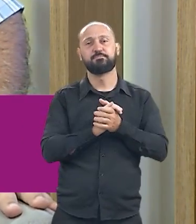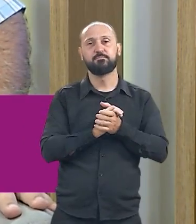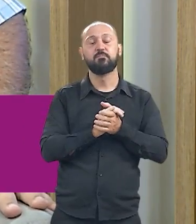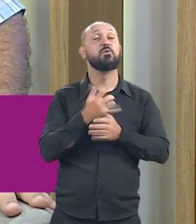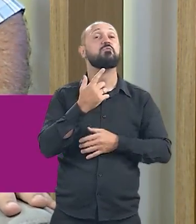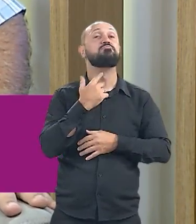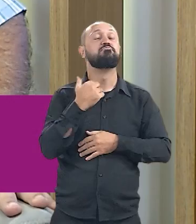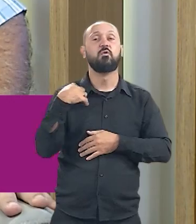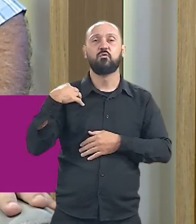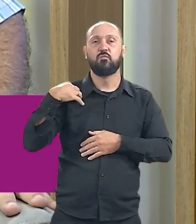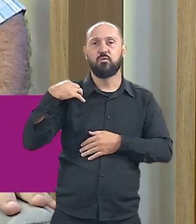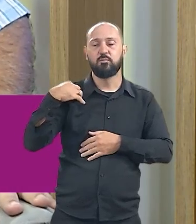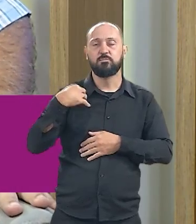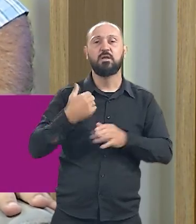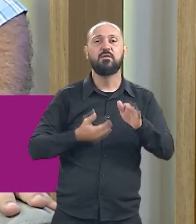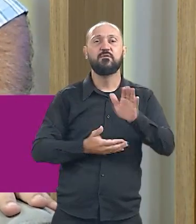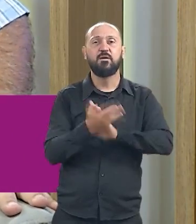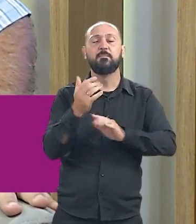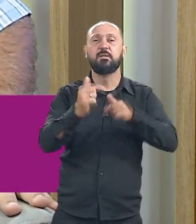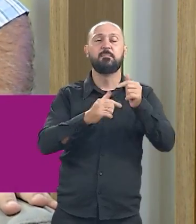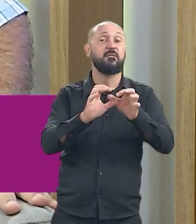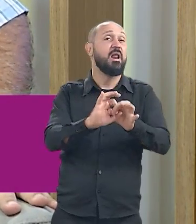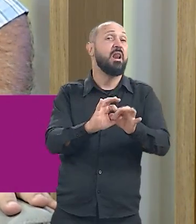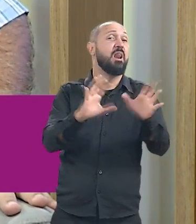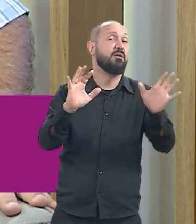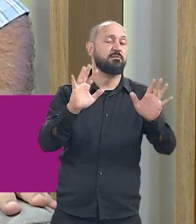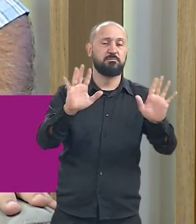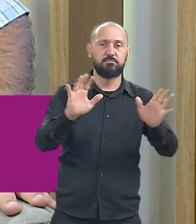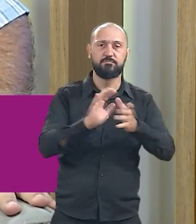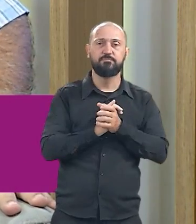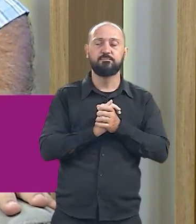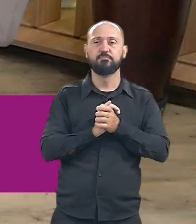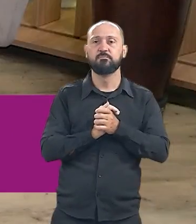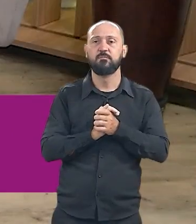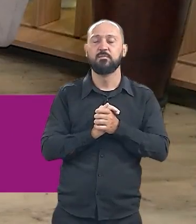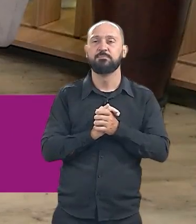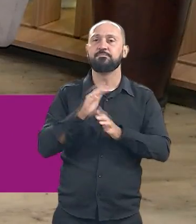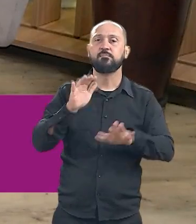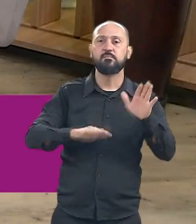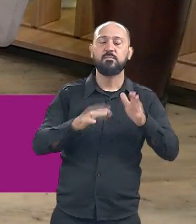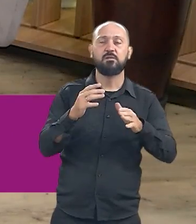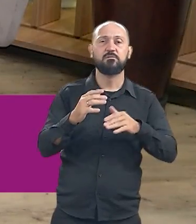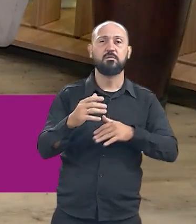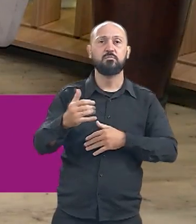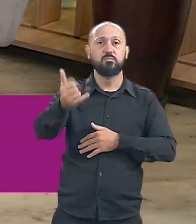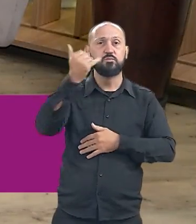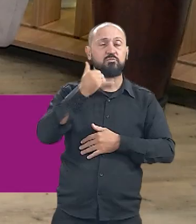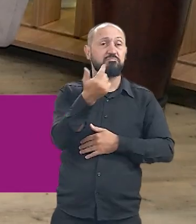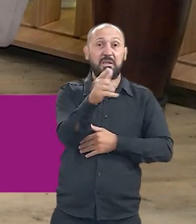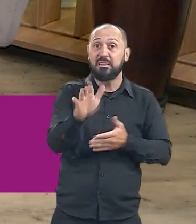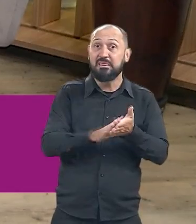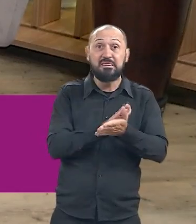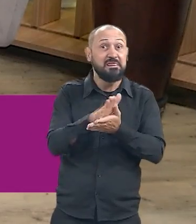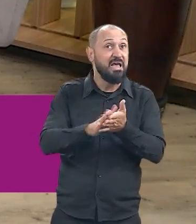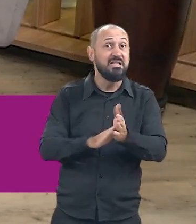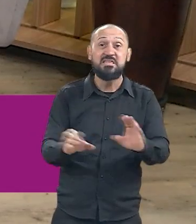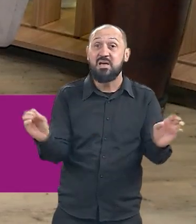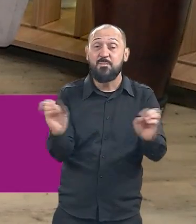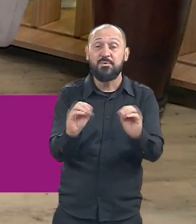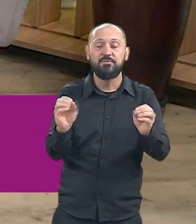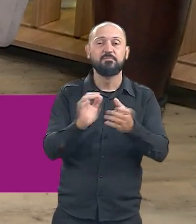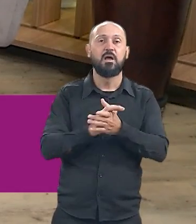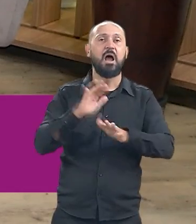para ficar disponível. Certo. Às vezes, ele não recebe nenhuma. Às vezes, ele recebe várias,